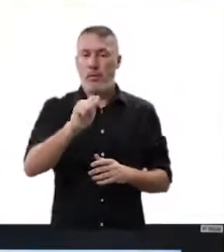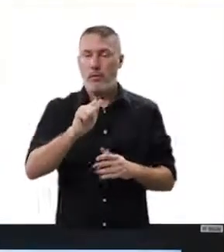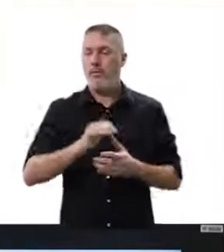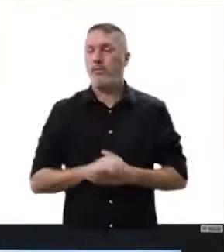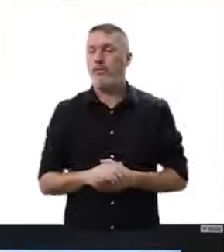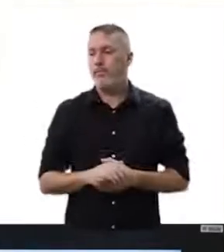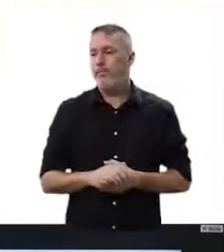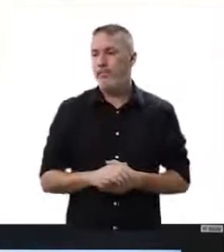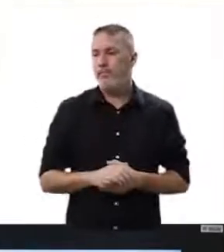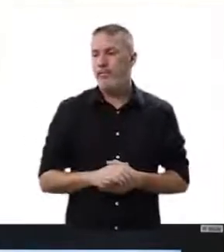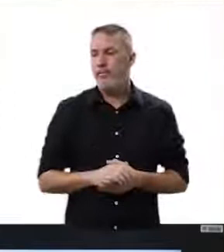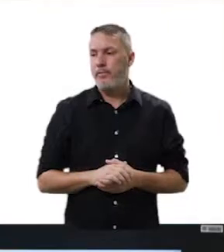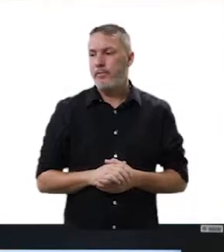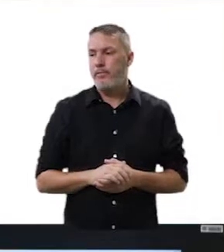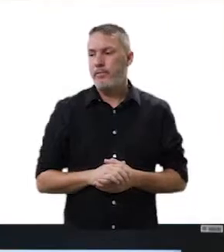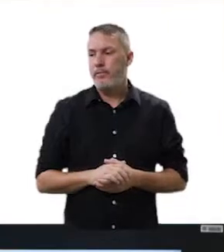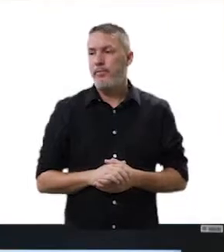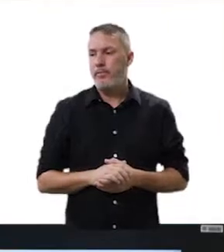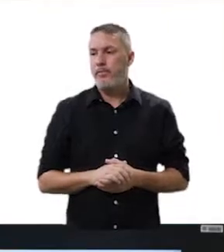Monera.